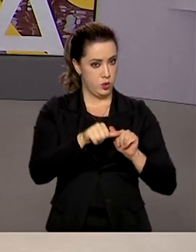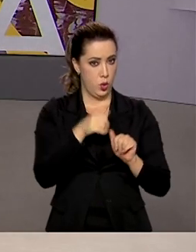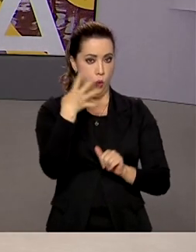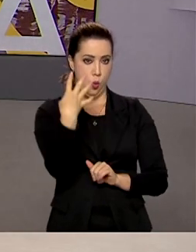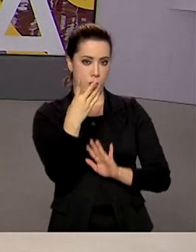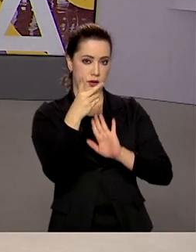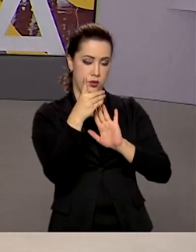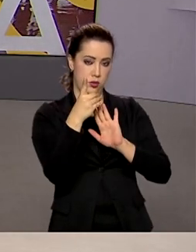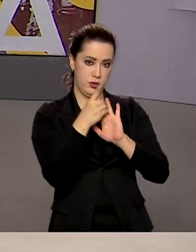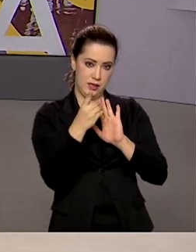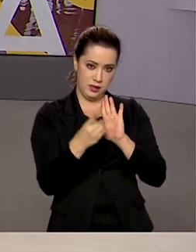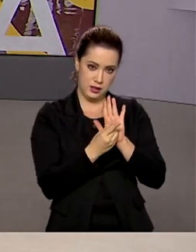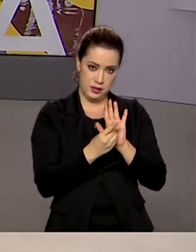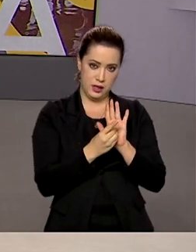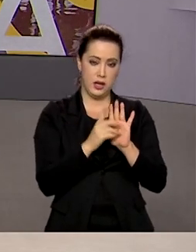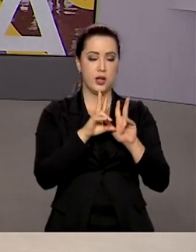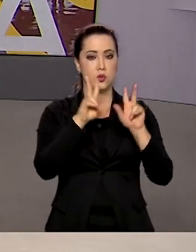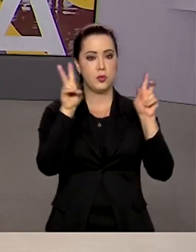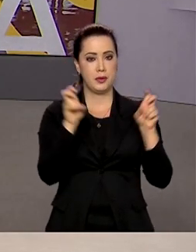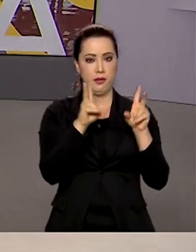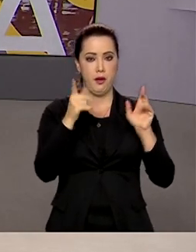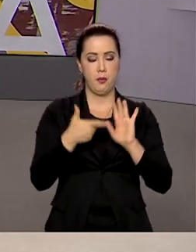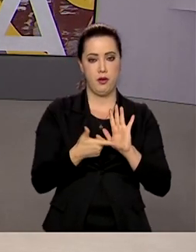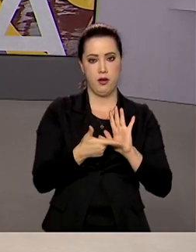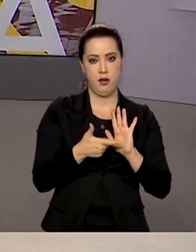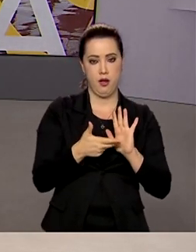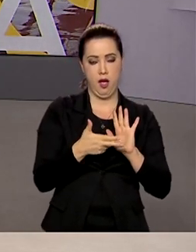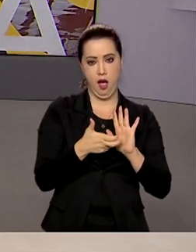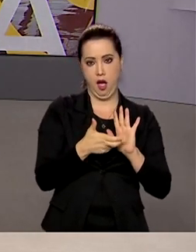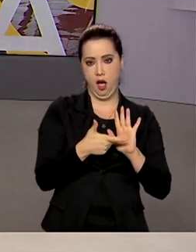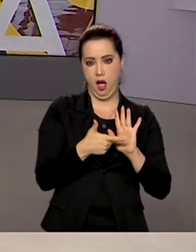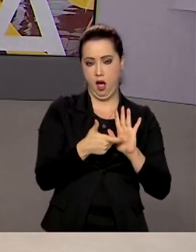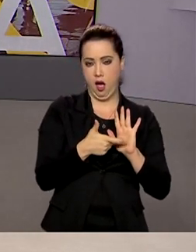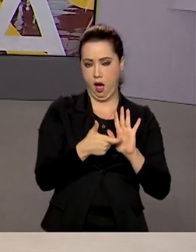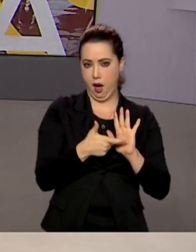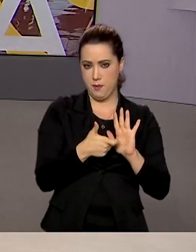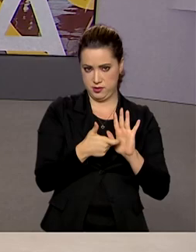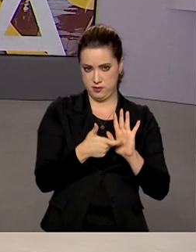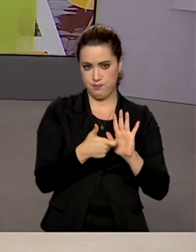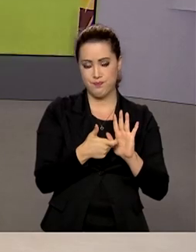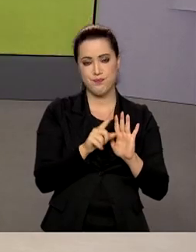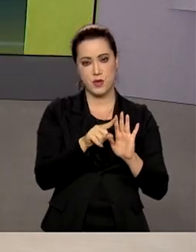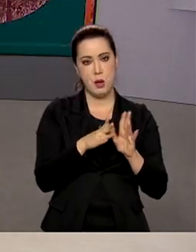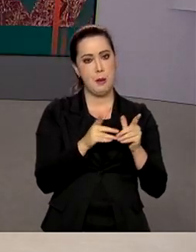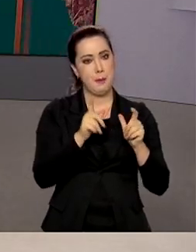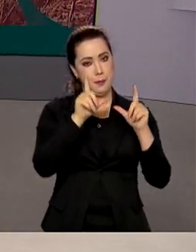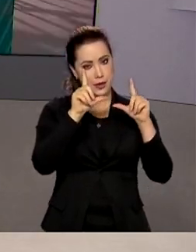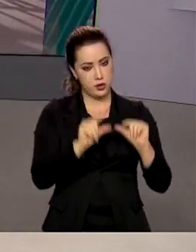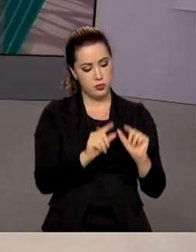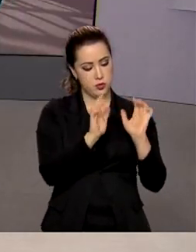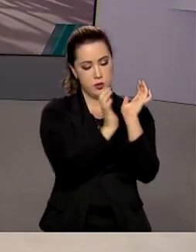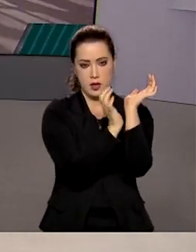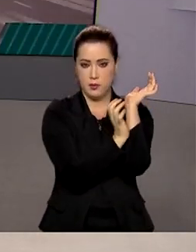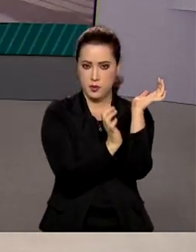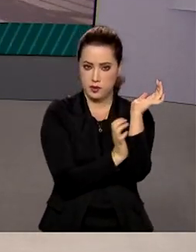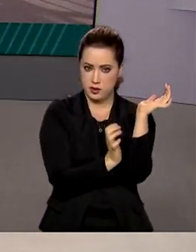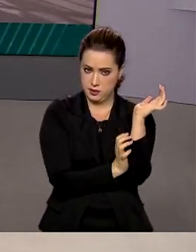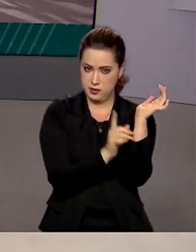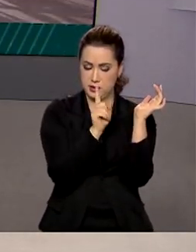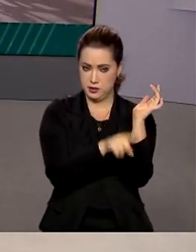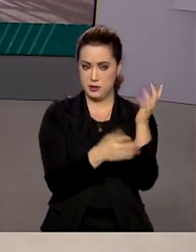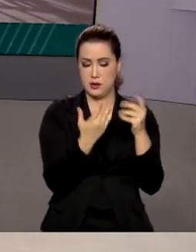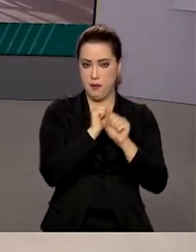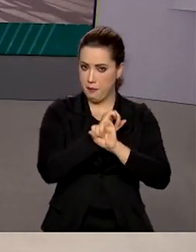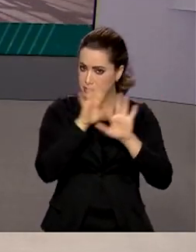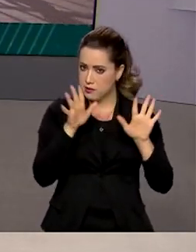armas para reduzir a burocracia e aumentar a clareza das normas. Uma das medidas possibilita que profissionais com direito a porte de